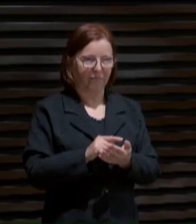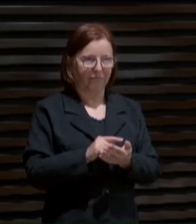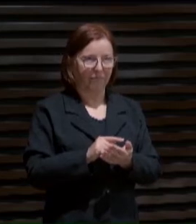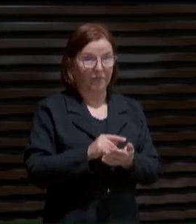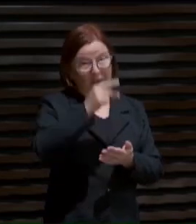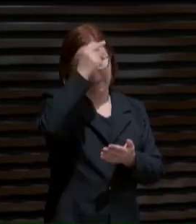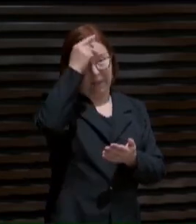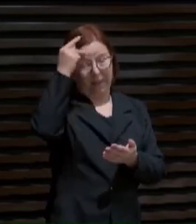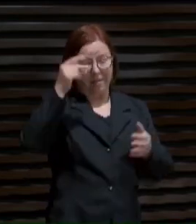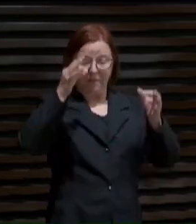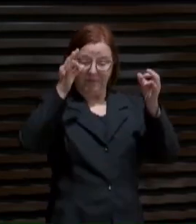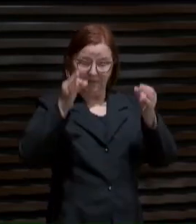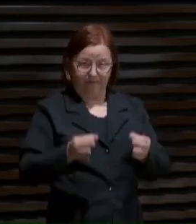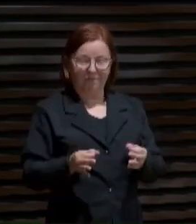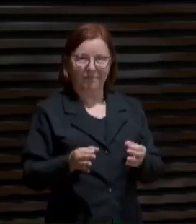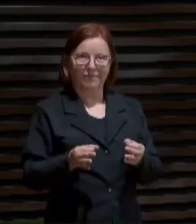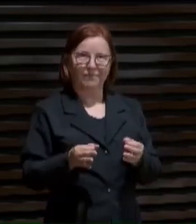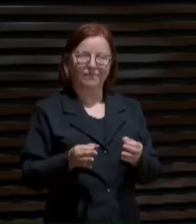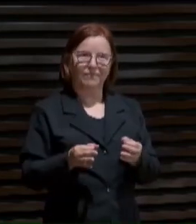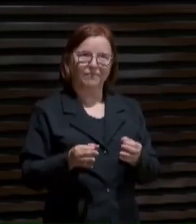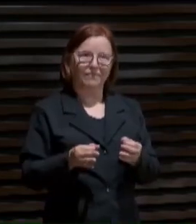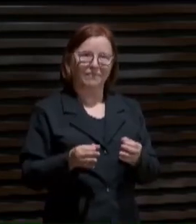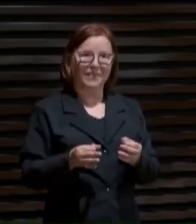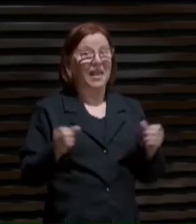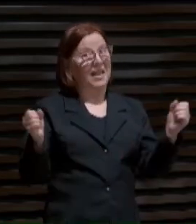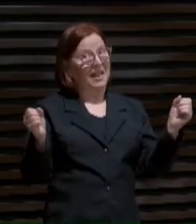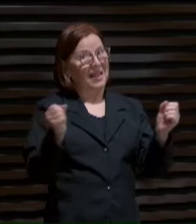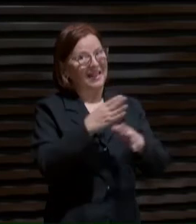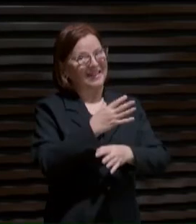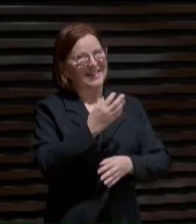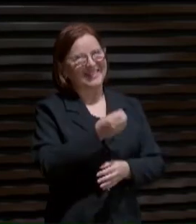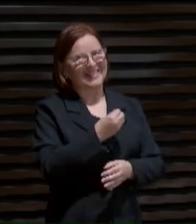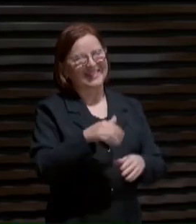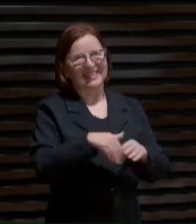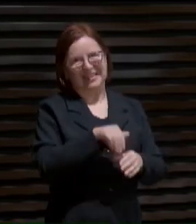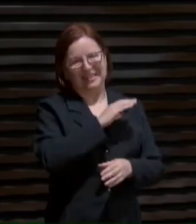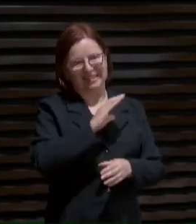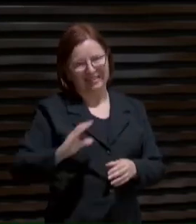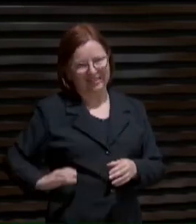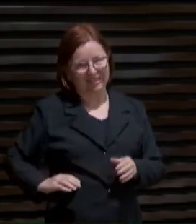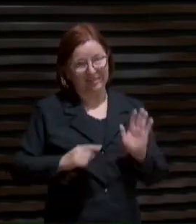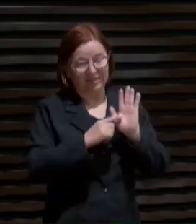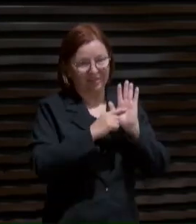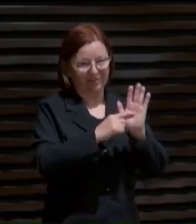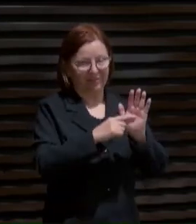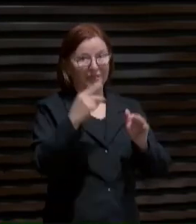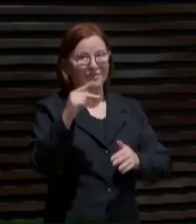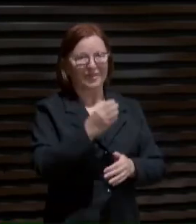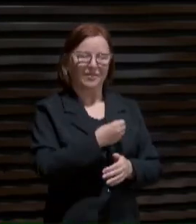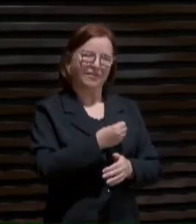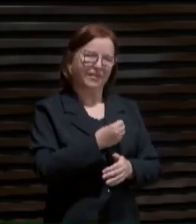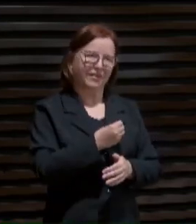íntegro é objetivamente uma nova criatura em Cristo que manifestem sua